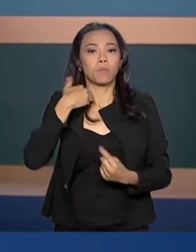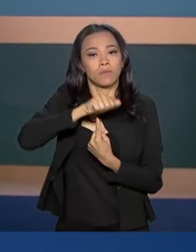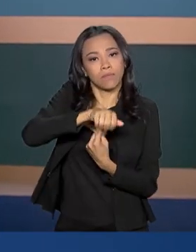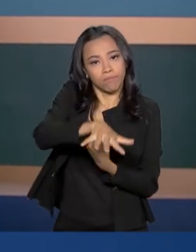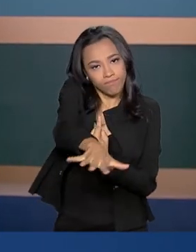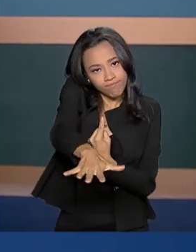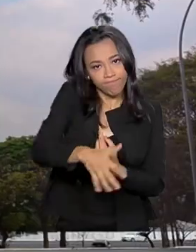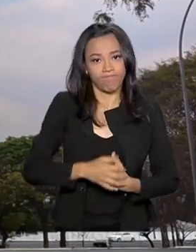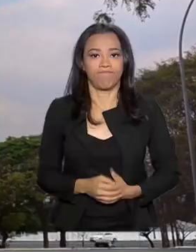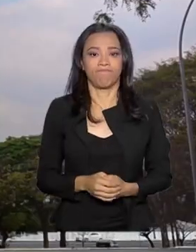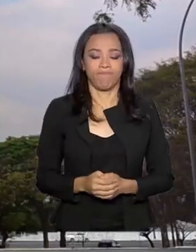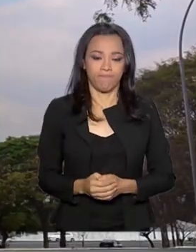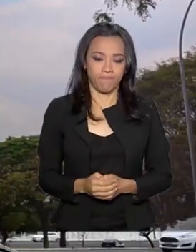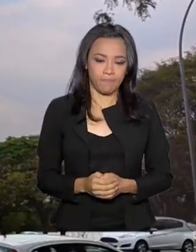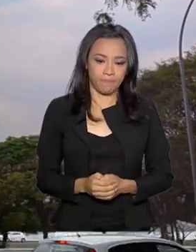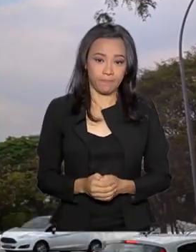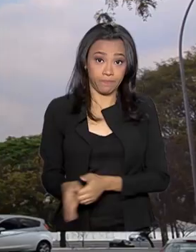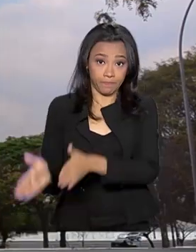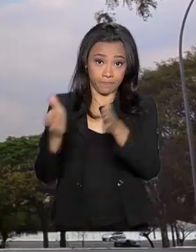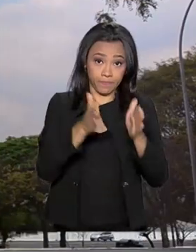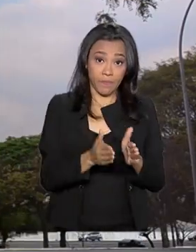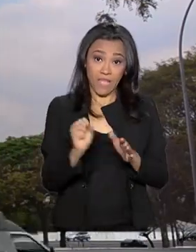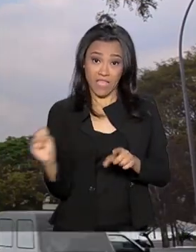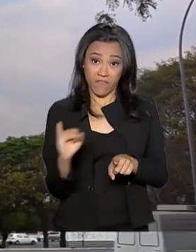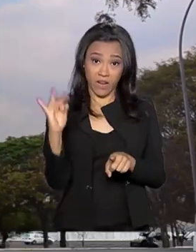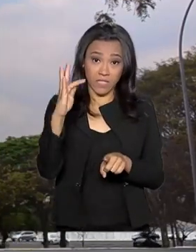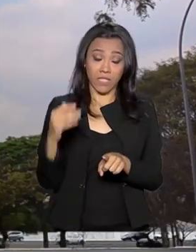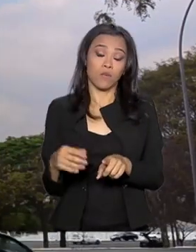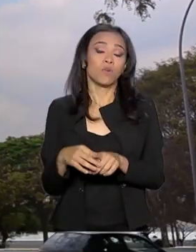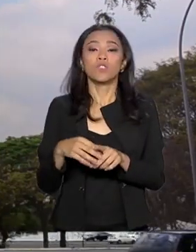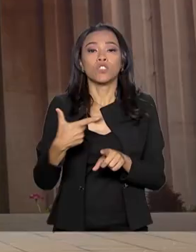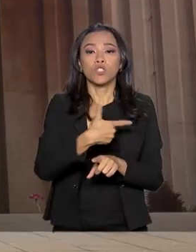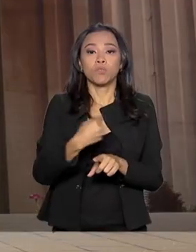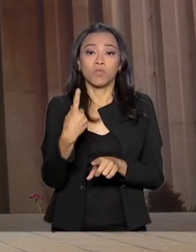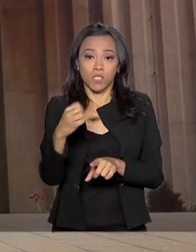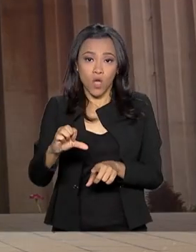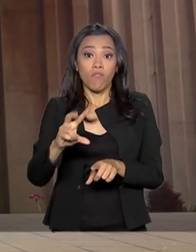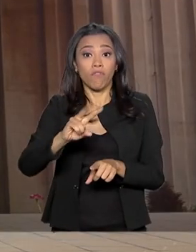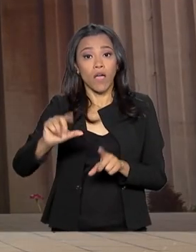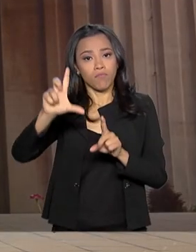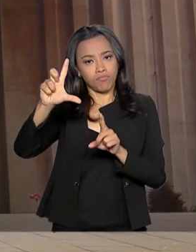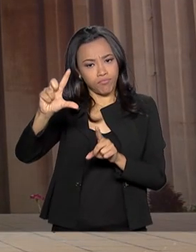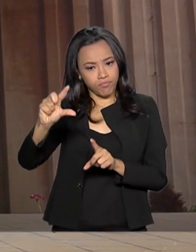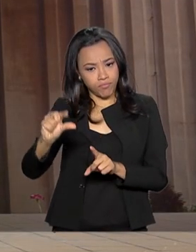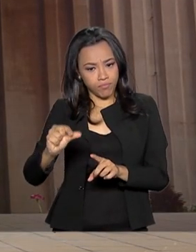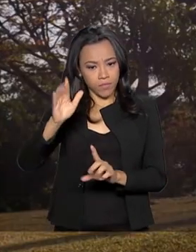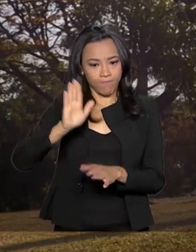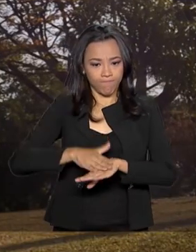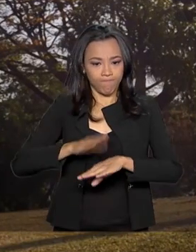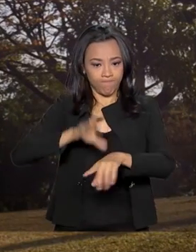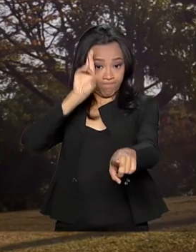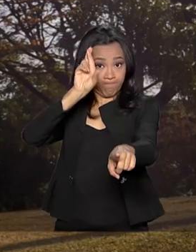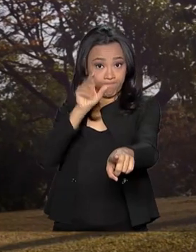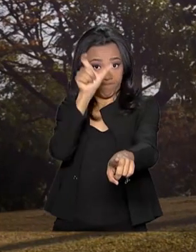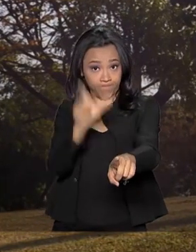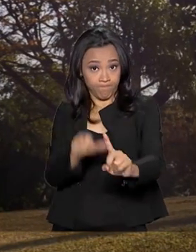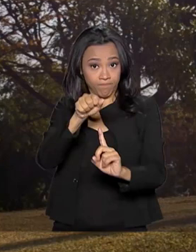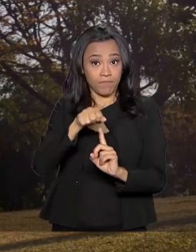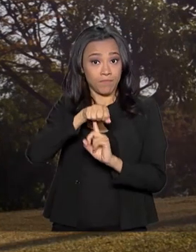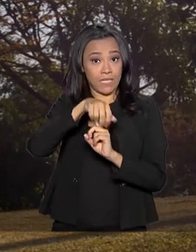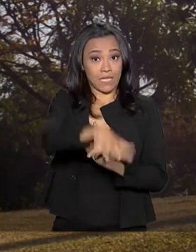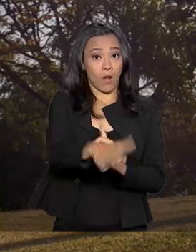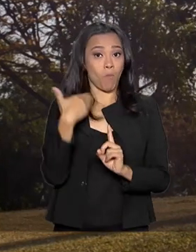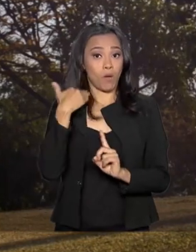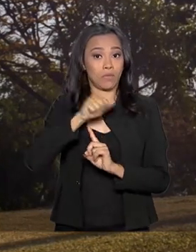Central. A inflação de 2019 deve cair de acordo com o Banco Central. A estimativa é que